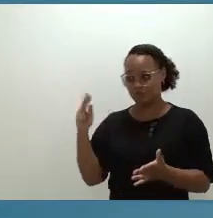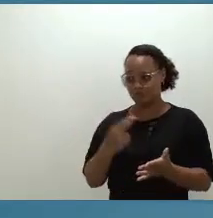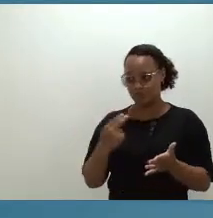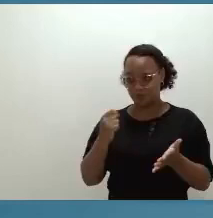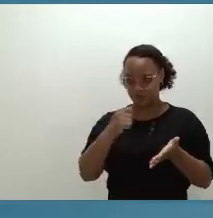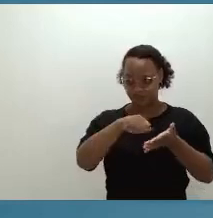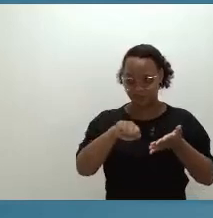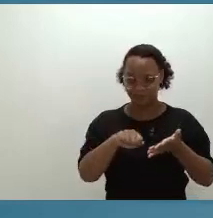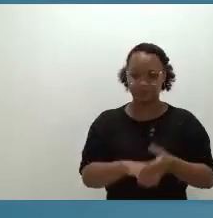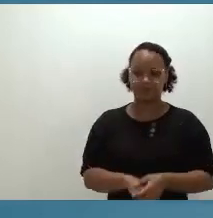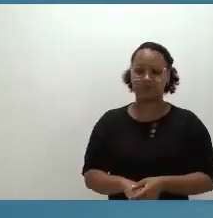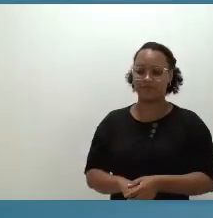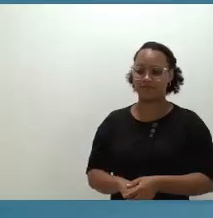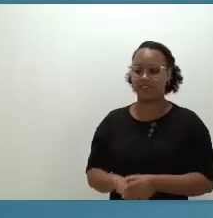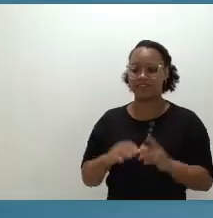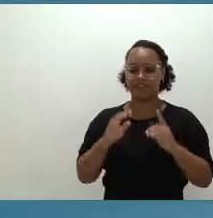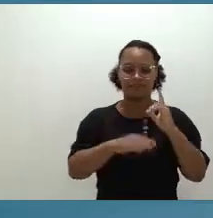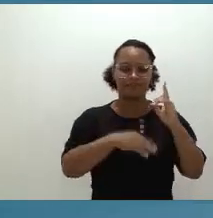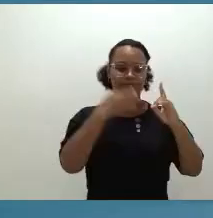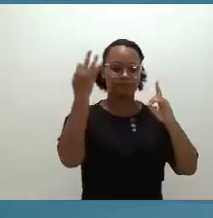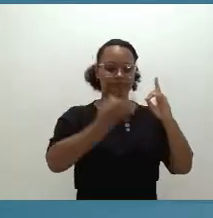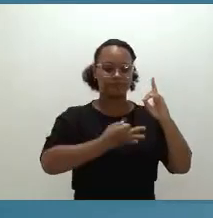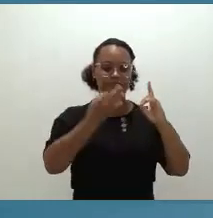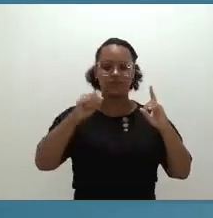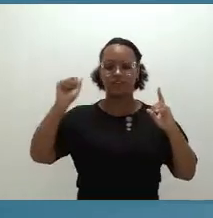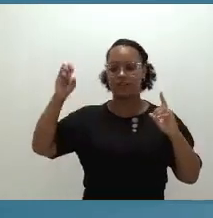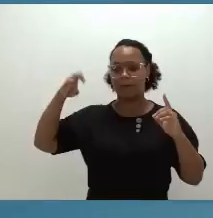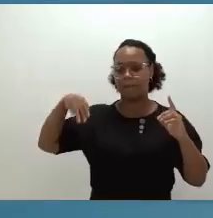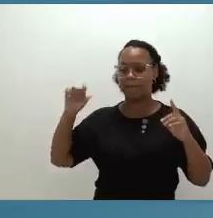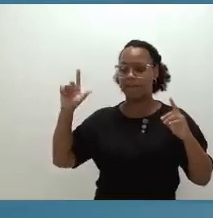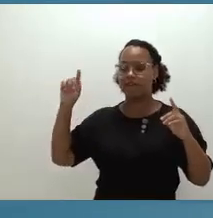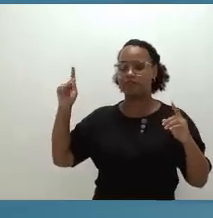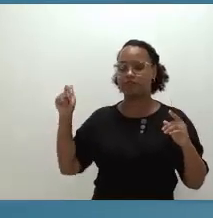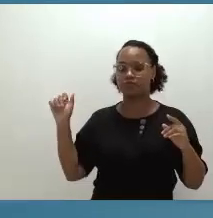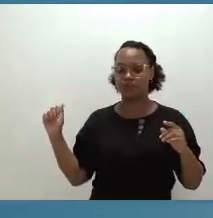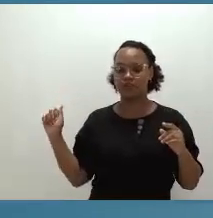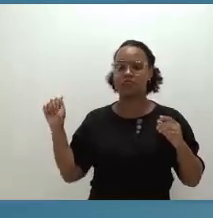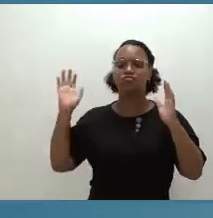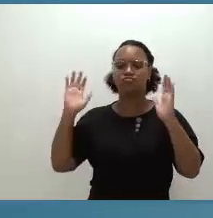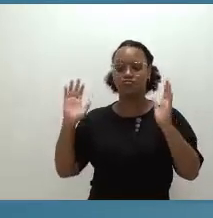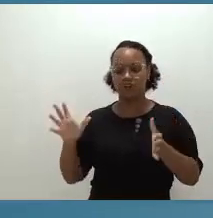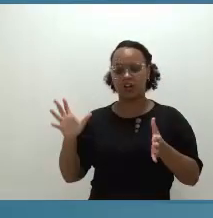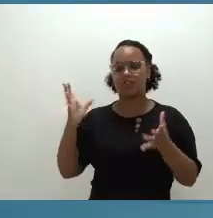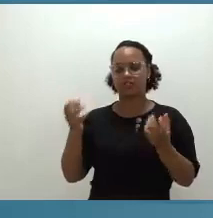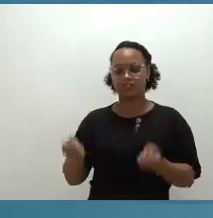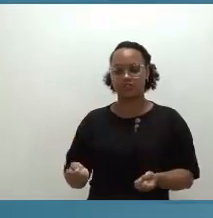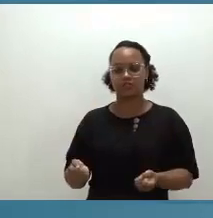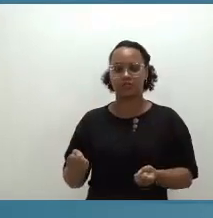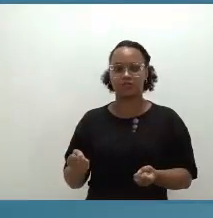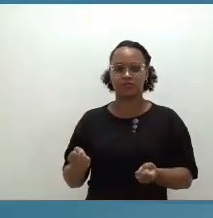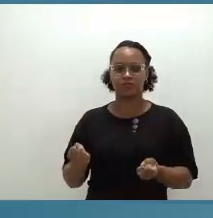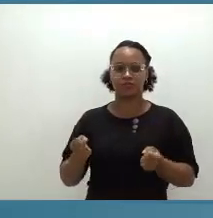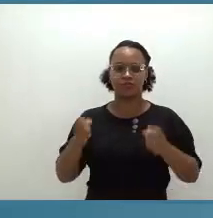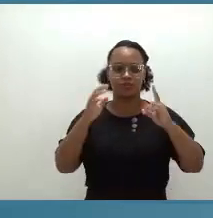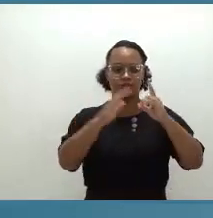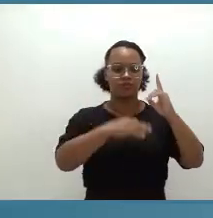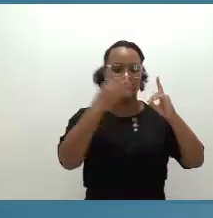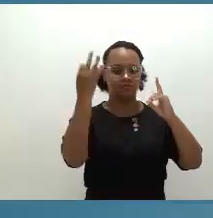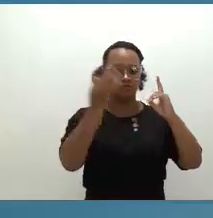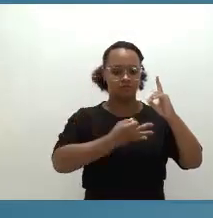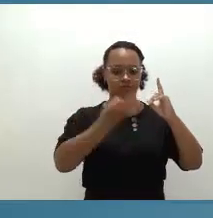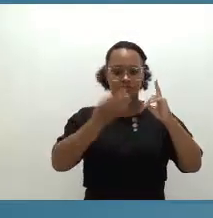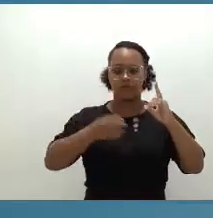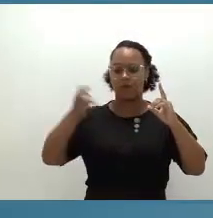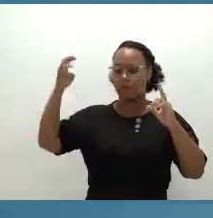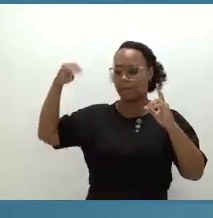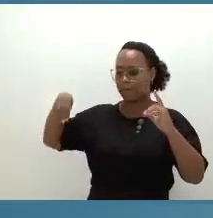Desembargador, a Milka já disse que sim. Desembargadora Margui. À disposição também, presidente. Pois